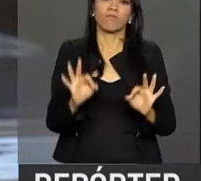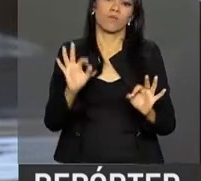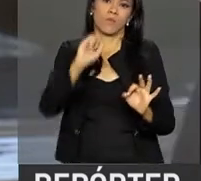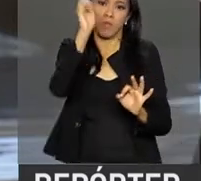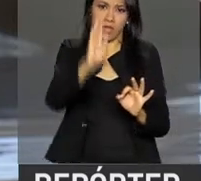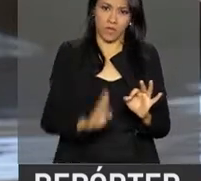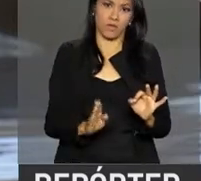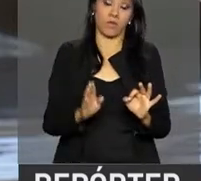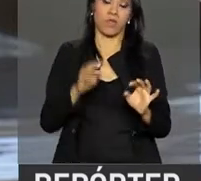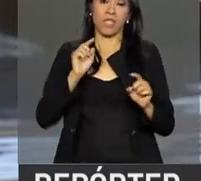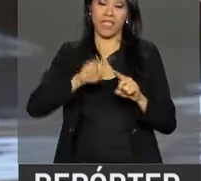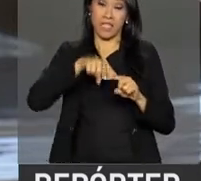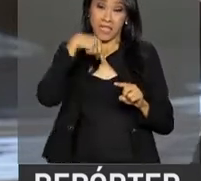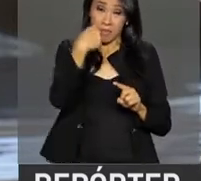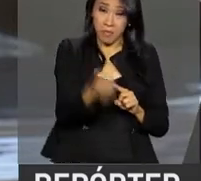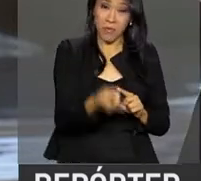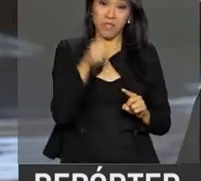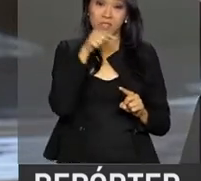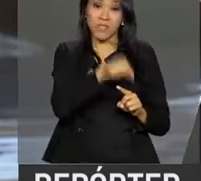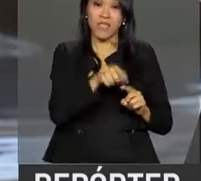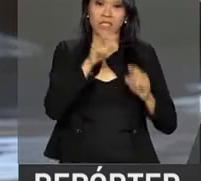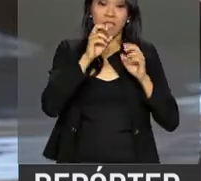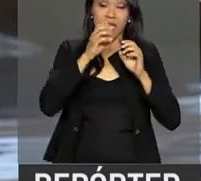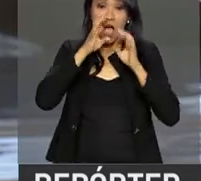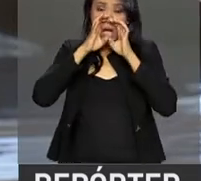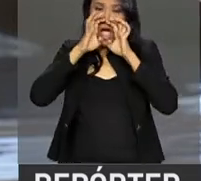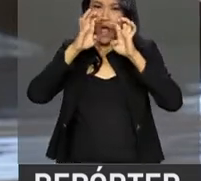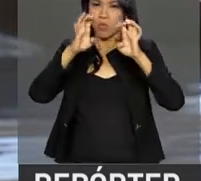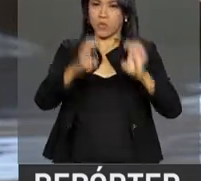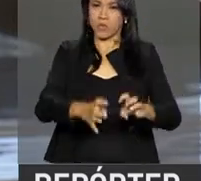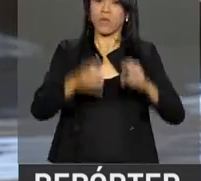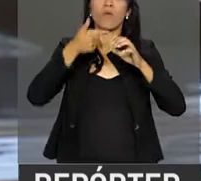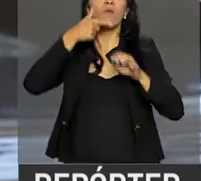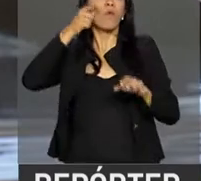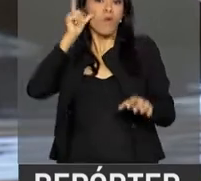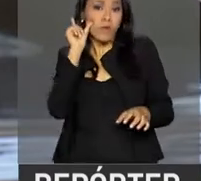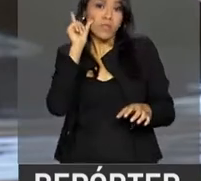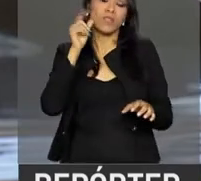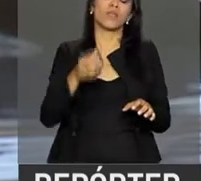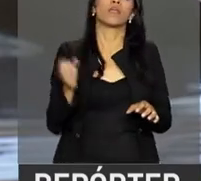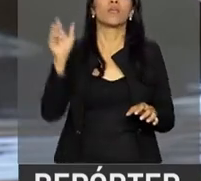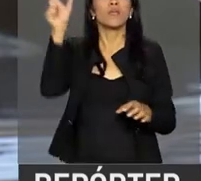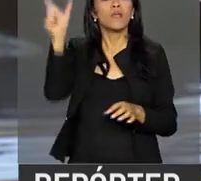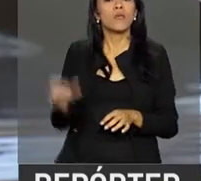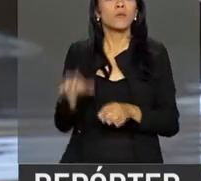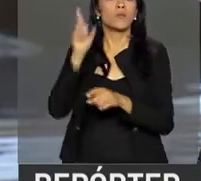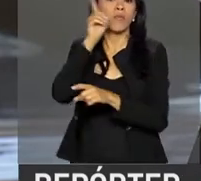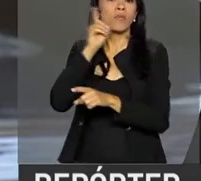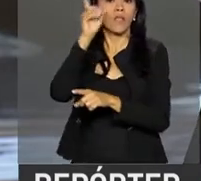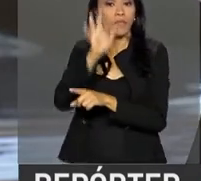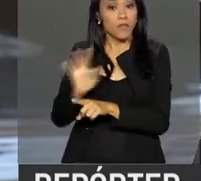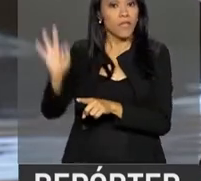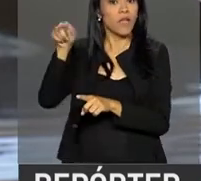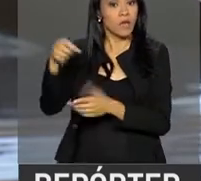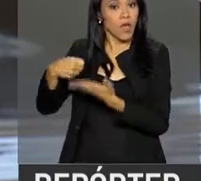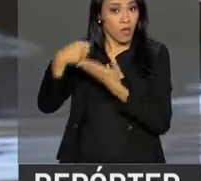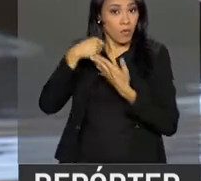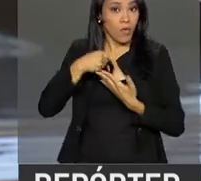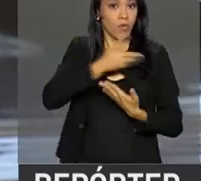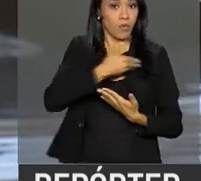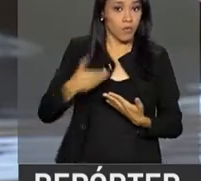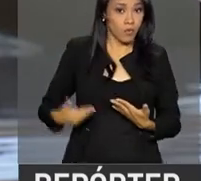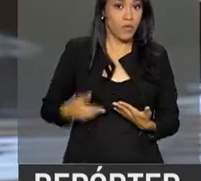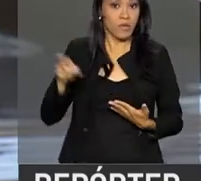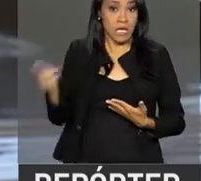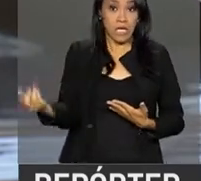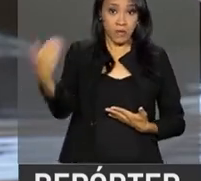divulgação dessa denúncia depois do anúncio dessa denúncia ontem o deputado federal carlos marun da base aliada do governo ele esteve